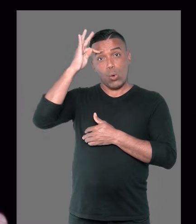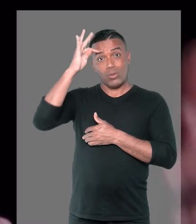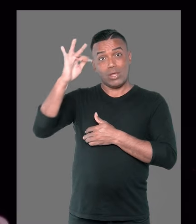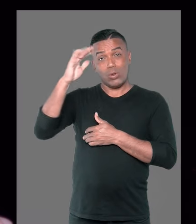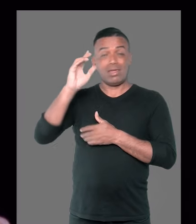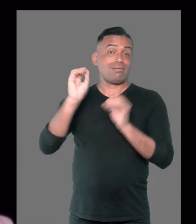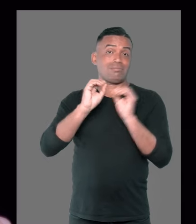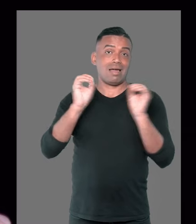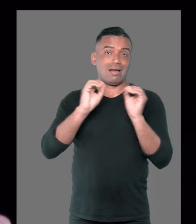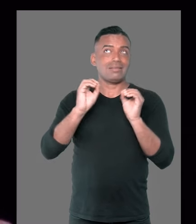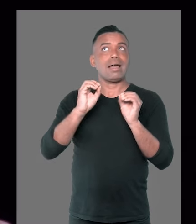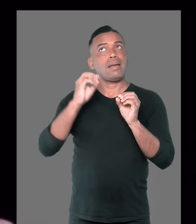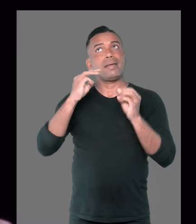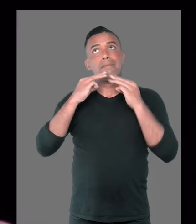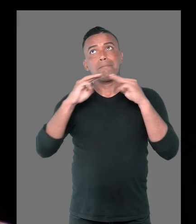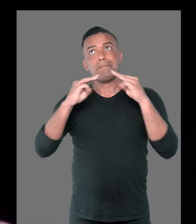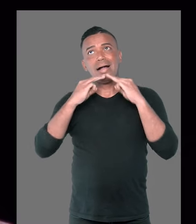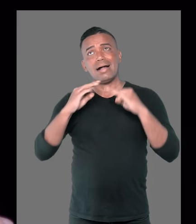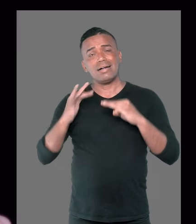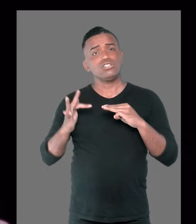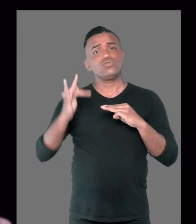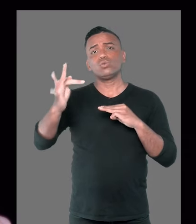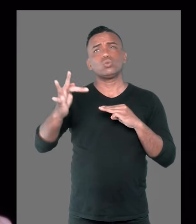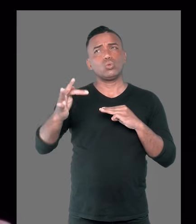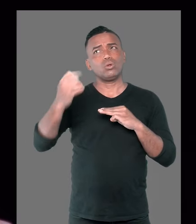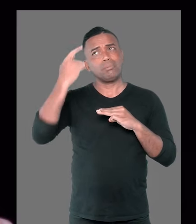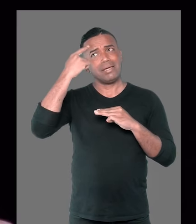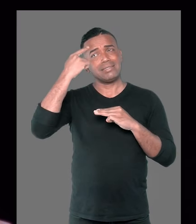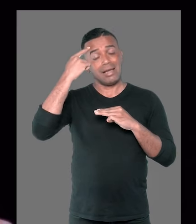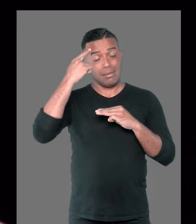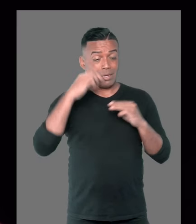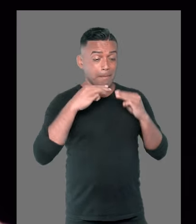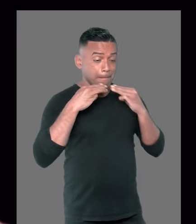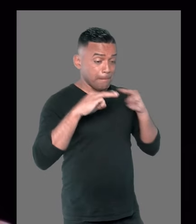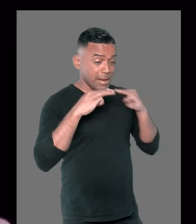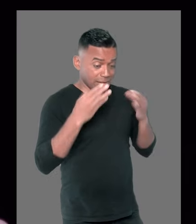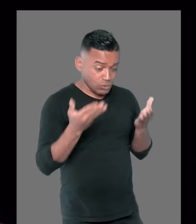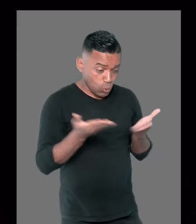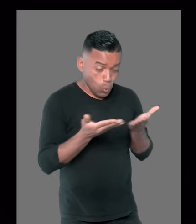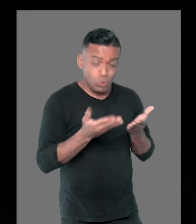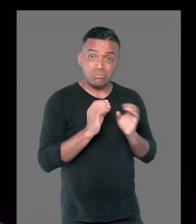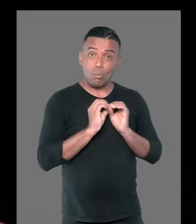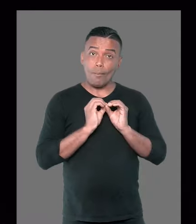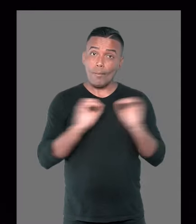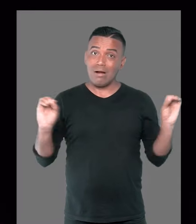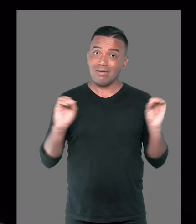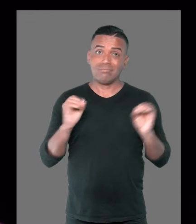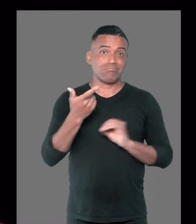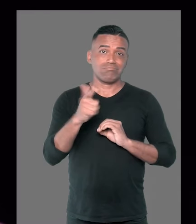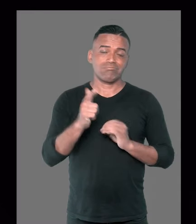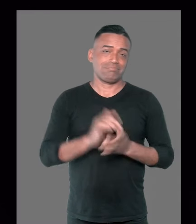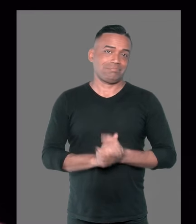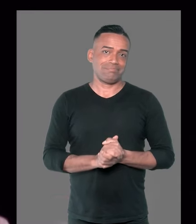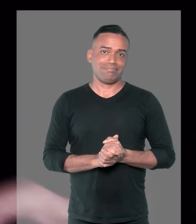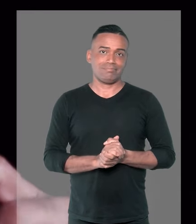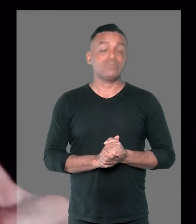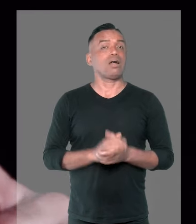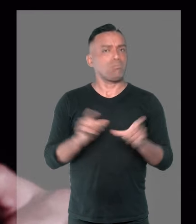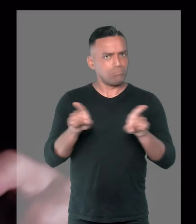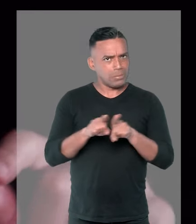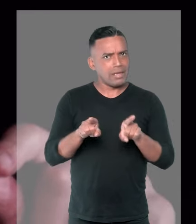nessa teoria do marketing do Futuro porque o marketing do presente não tinha nada disso né e a a gente